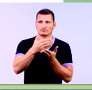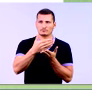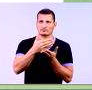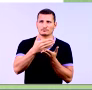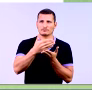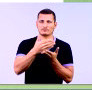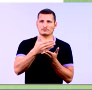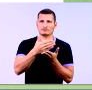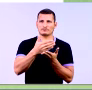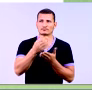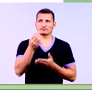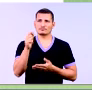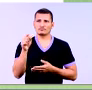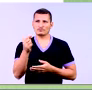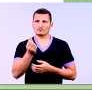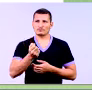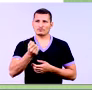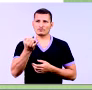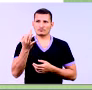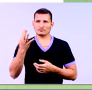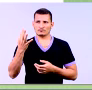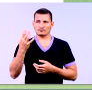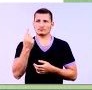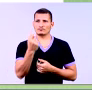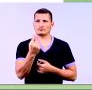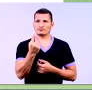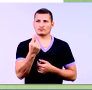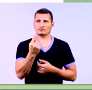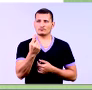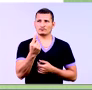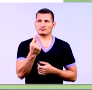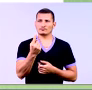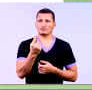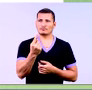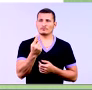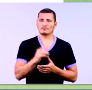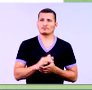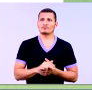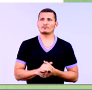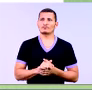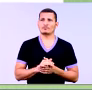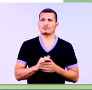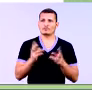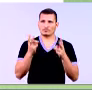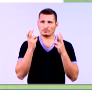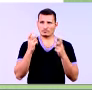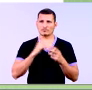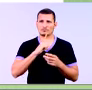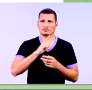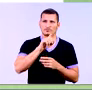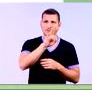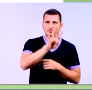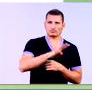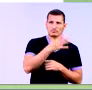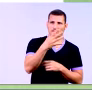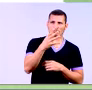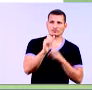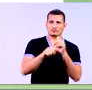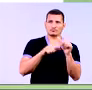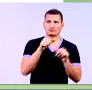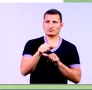né? E registrou a quantidade vendida, 1. Então perceba que nós tivemos alteração na tabela venda. Como é que